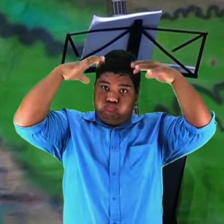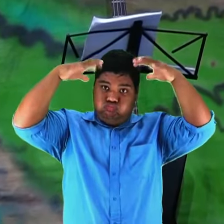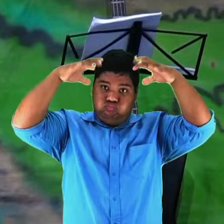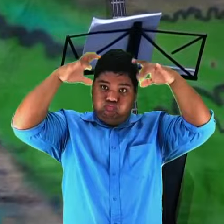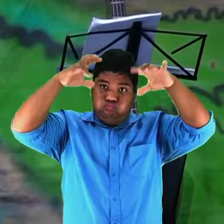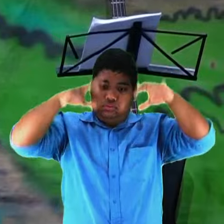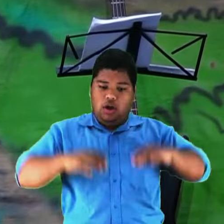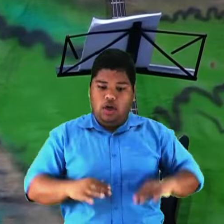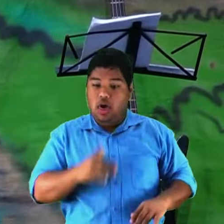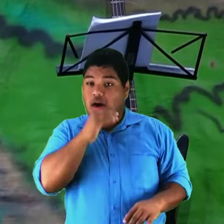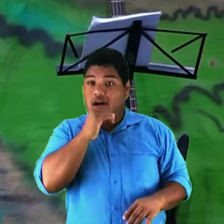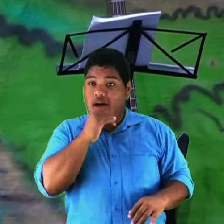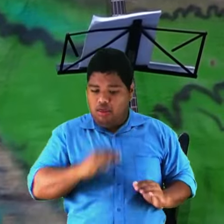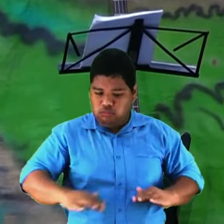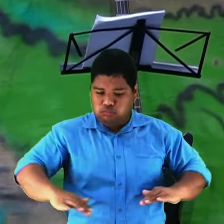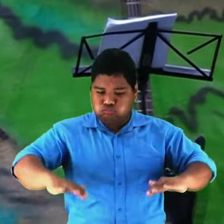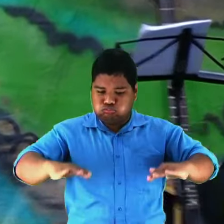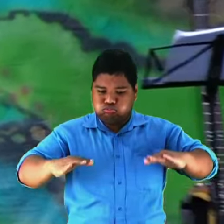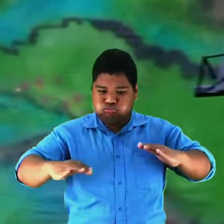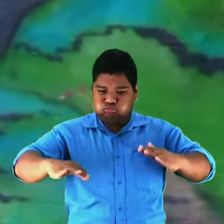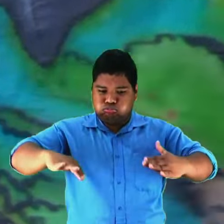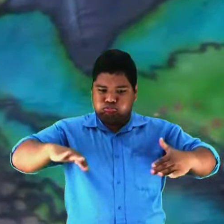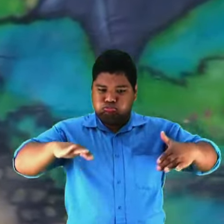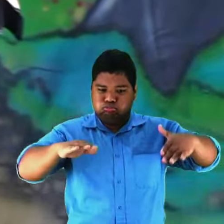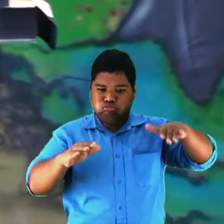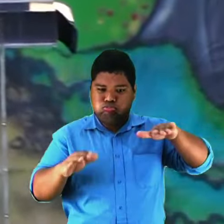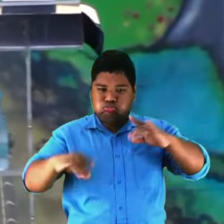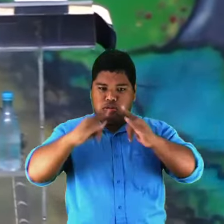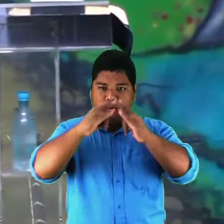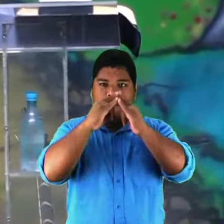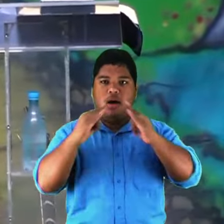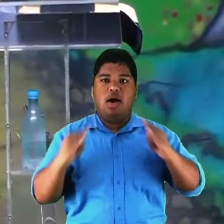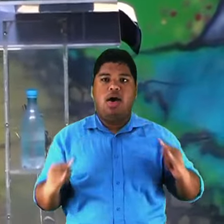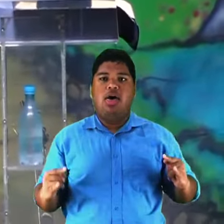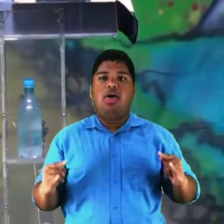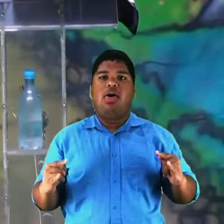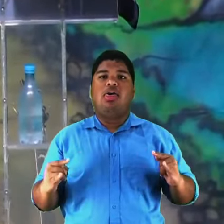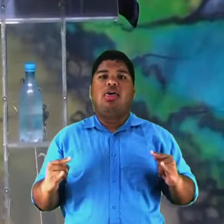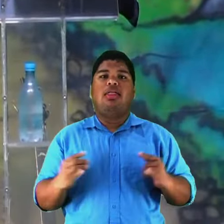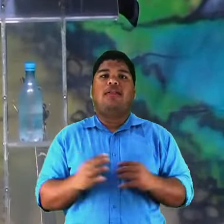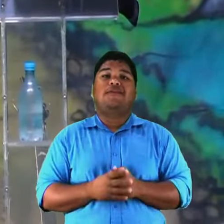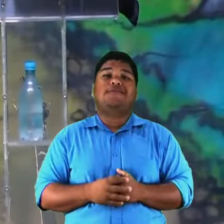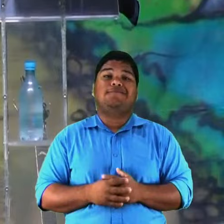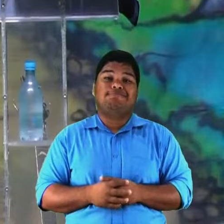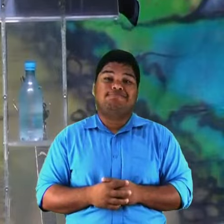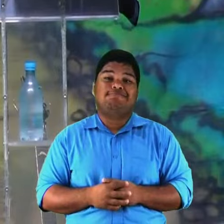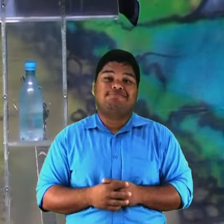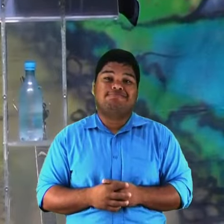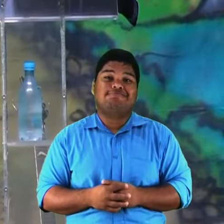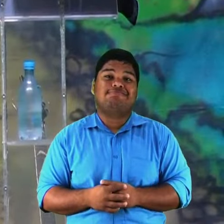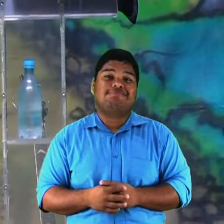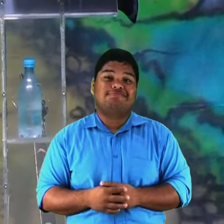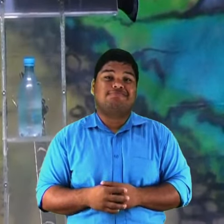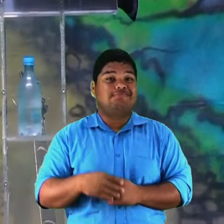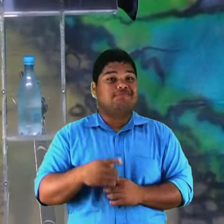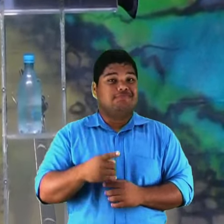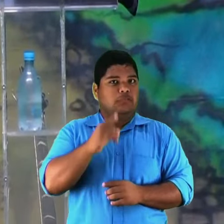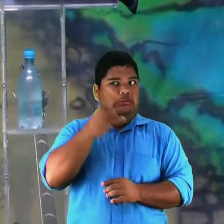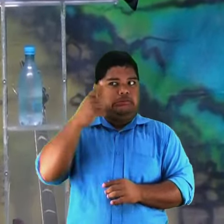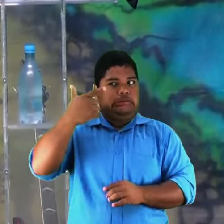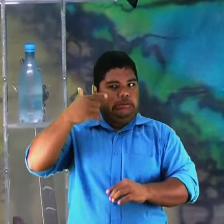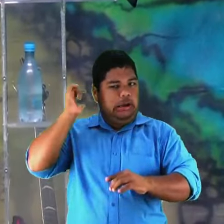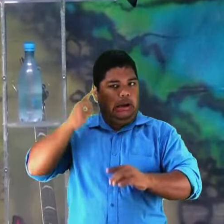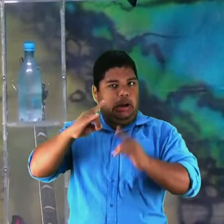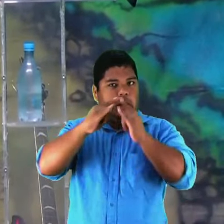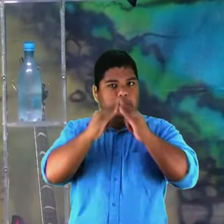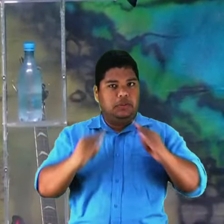é terrível, não é terrível? Quem já teve uma barraca alagando? Quem já teve uma barraca alagando? Deve ter sido um acampamento aí para trás, não é? Em alguma igreja aí